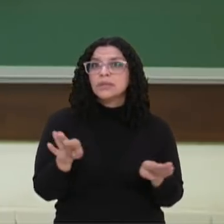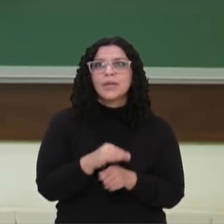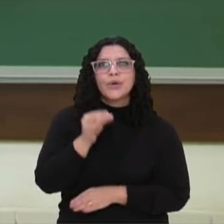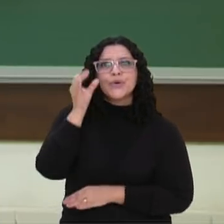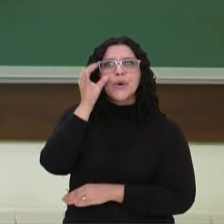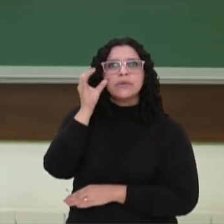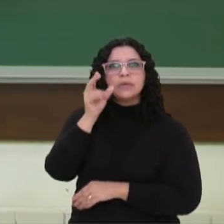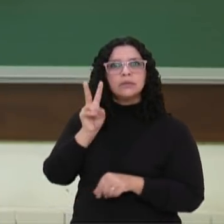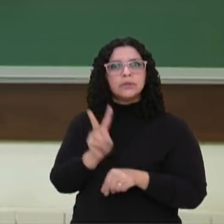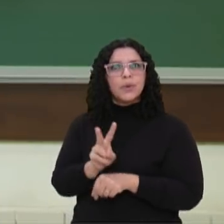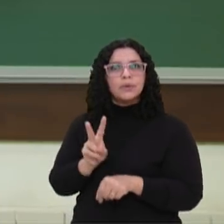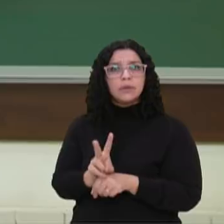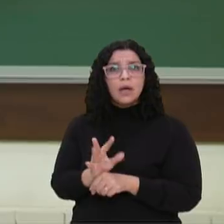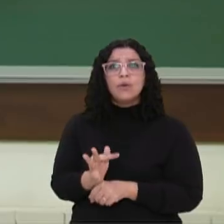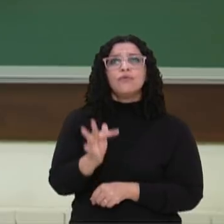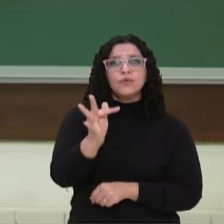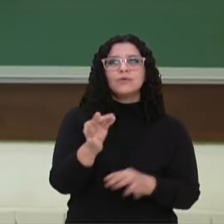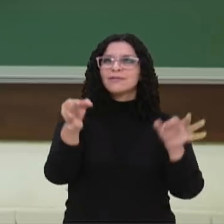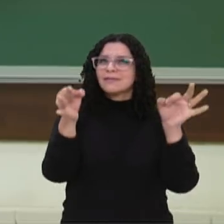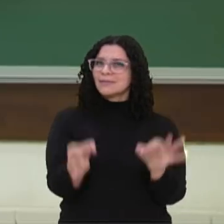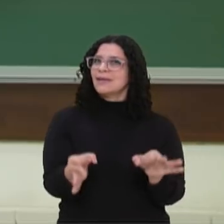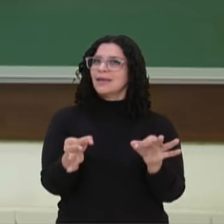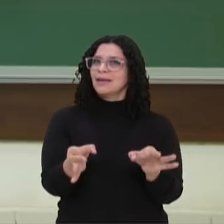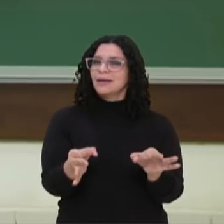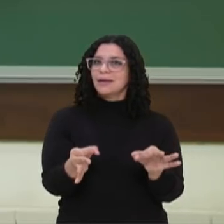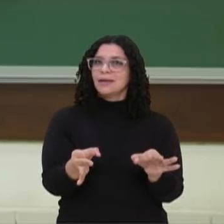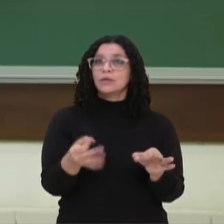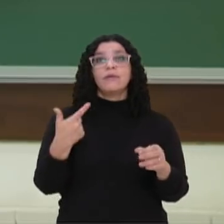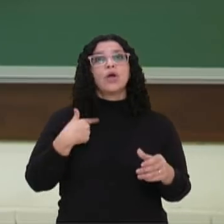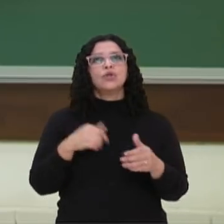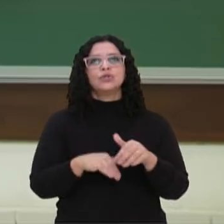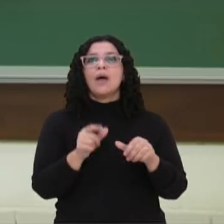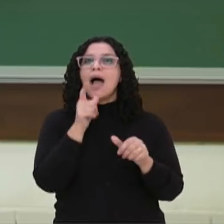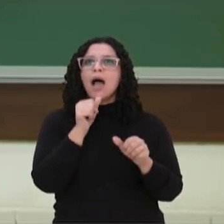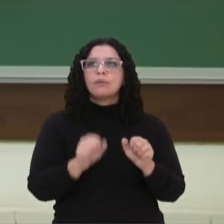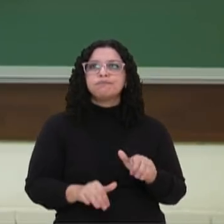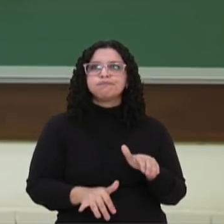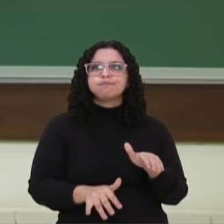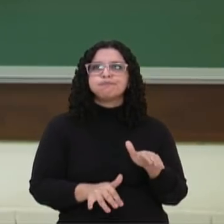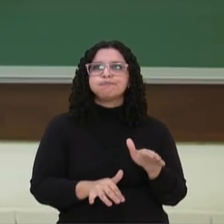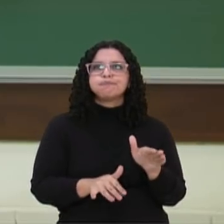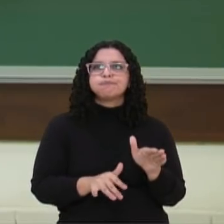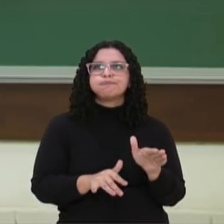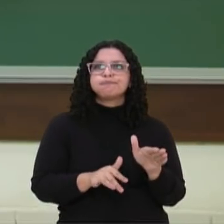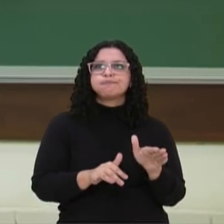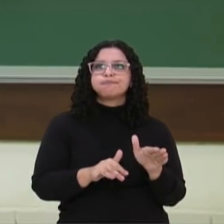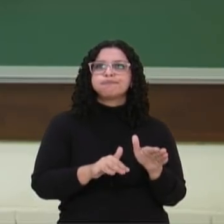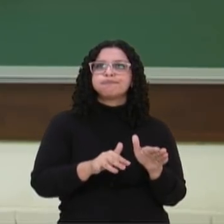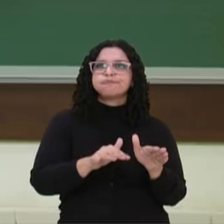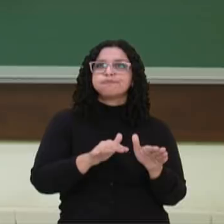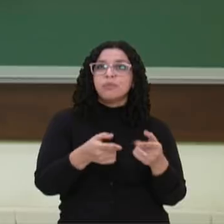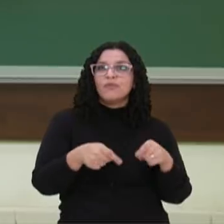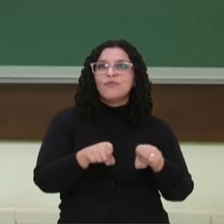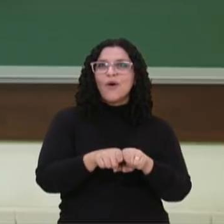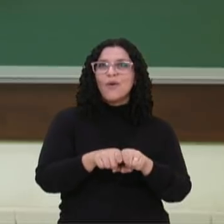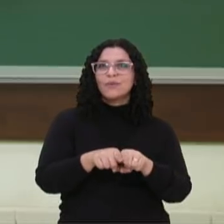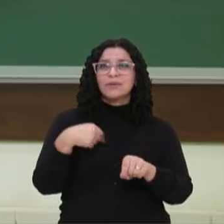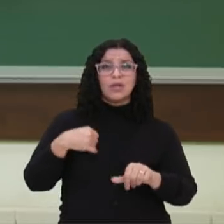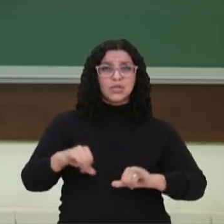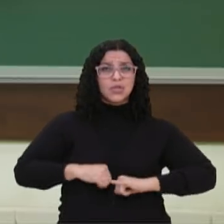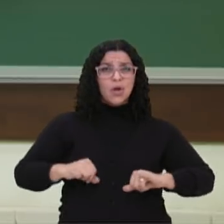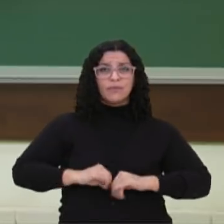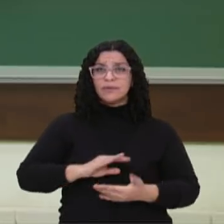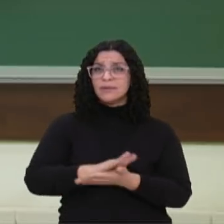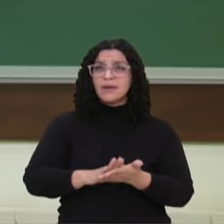essa causa, vai dar certo, né? Os reservatórios não vão ficar escassos e a gente não vai sofrer com